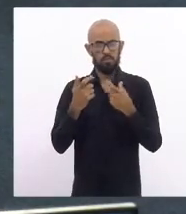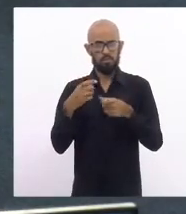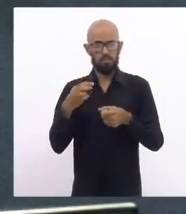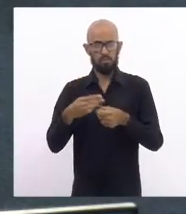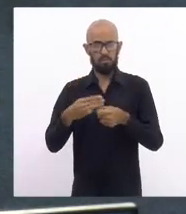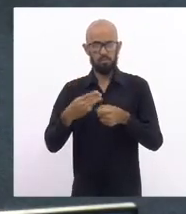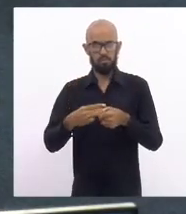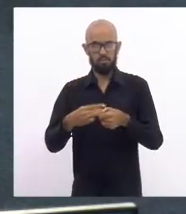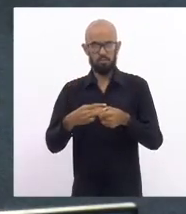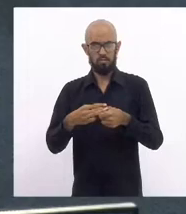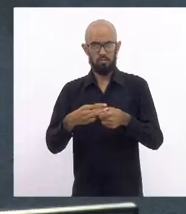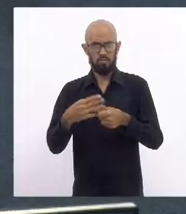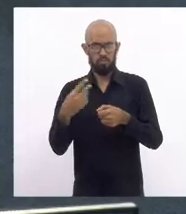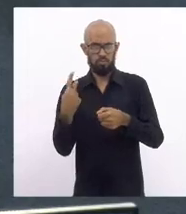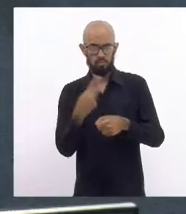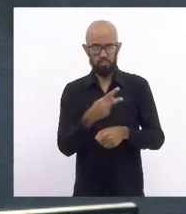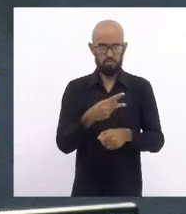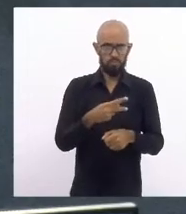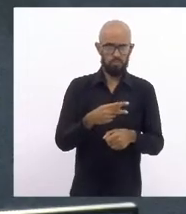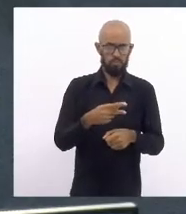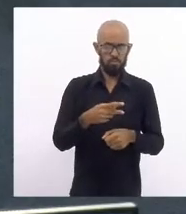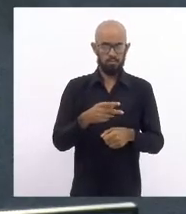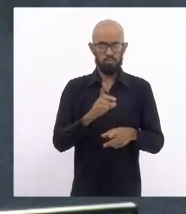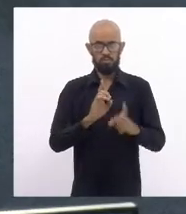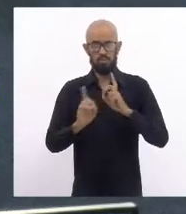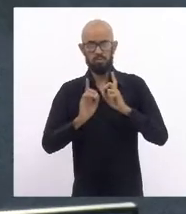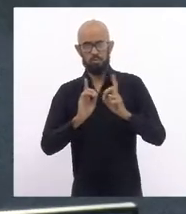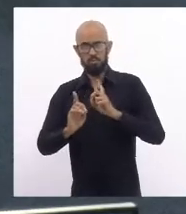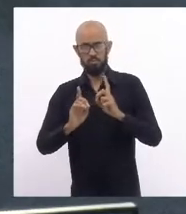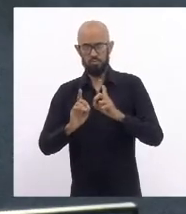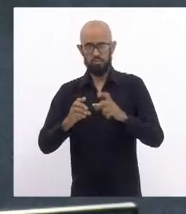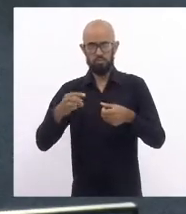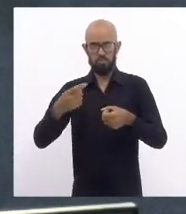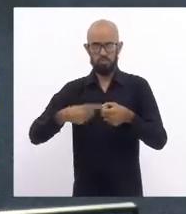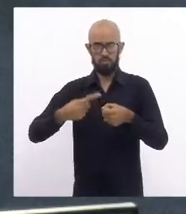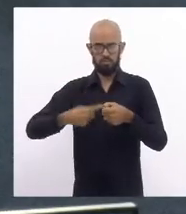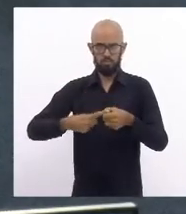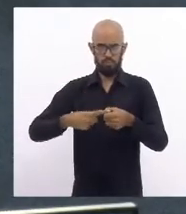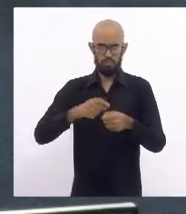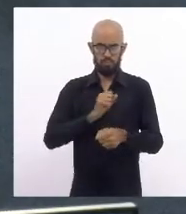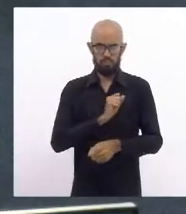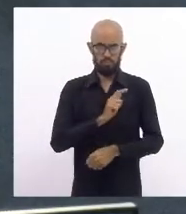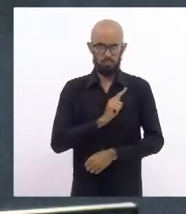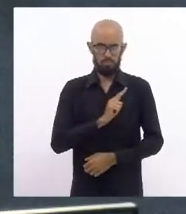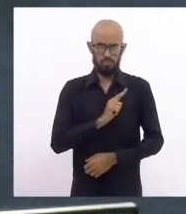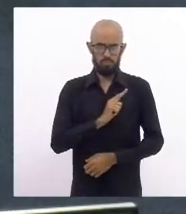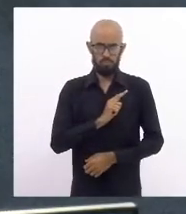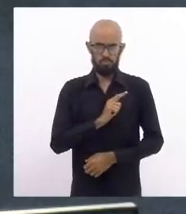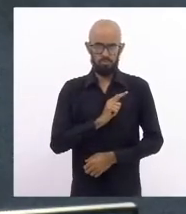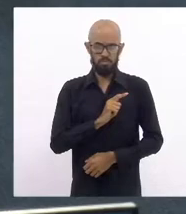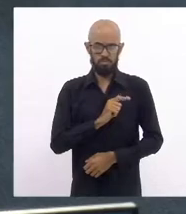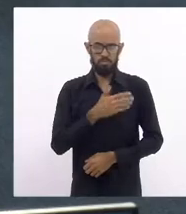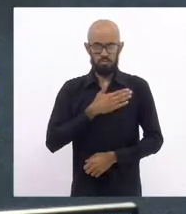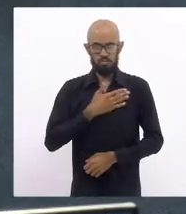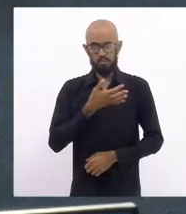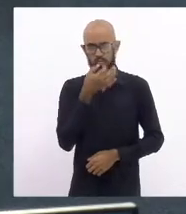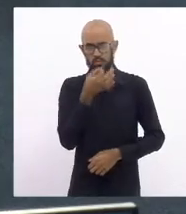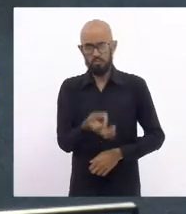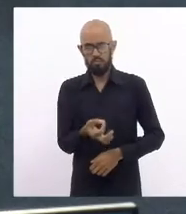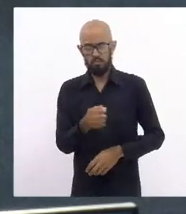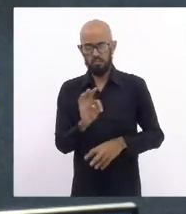mora, com o debate que ele faz na cidade de São Gonçalo. Então, eu acho que todos aqui